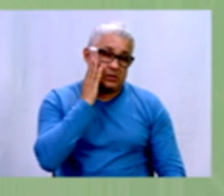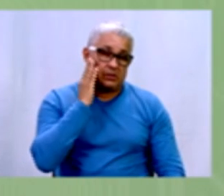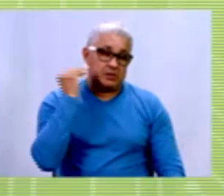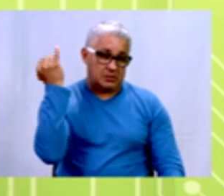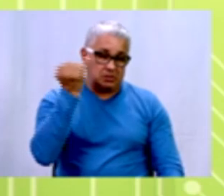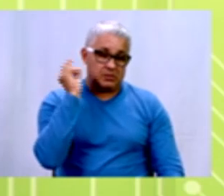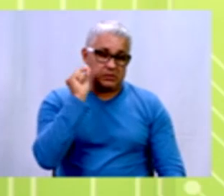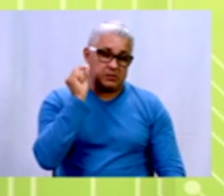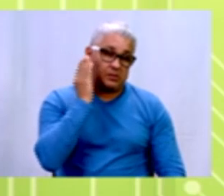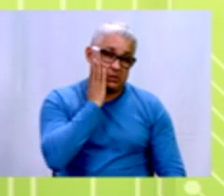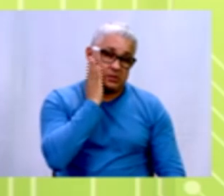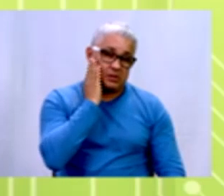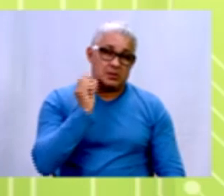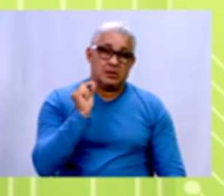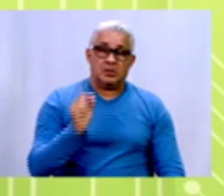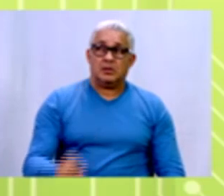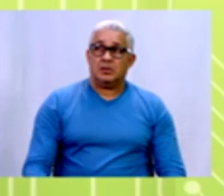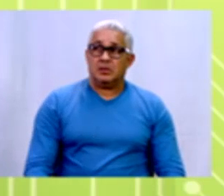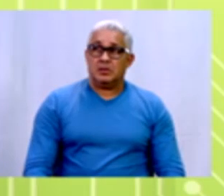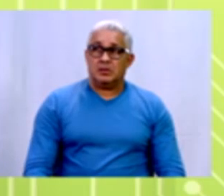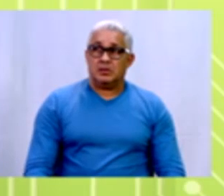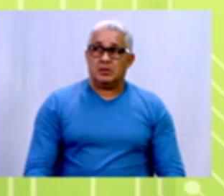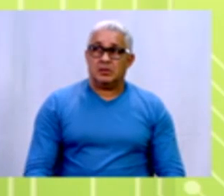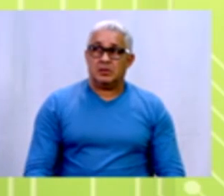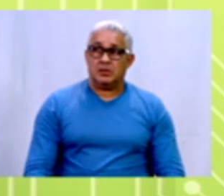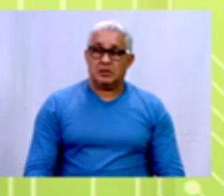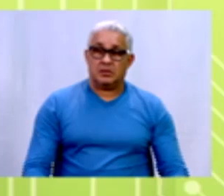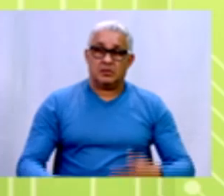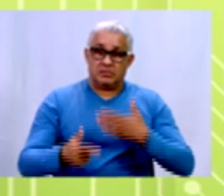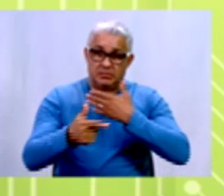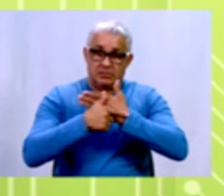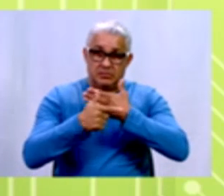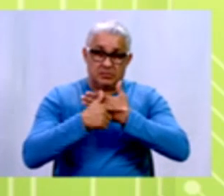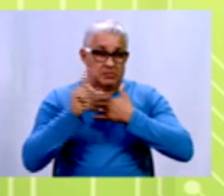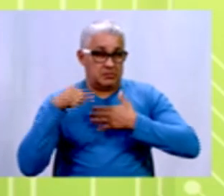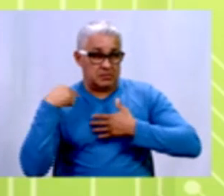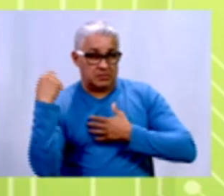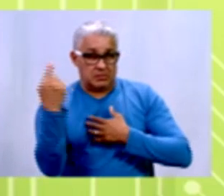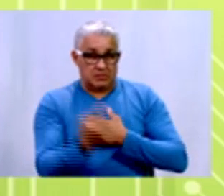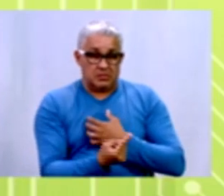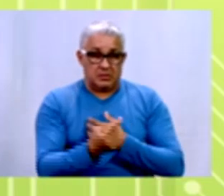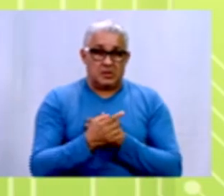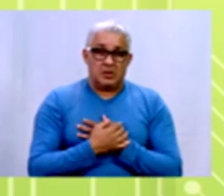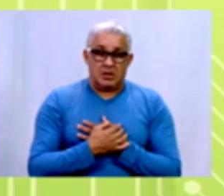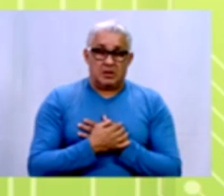fundamental, é a questão dos nossos papéis, certo?